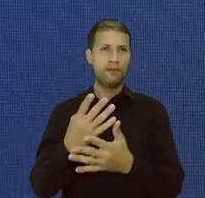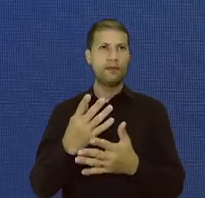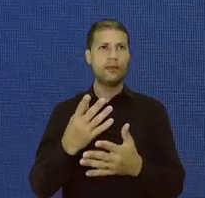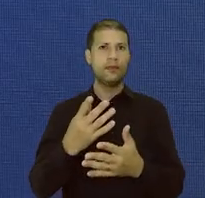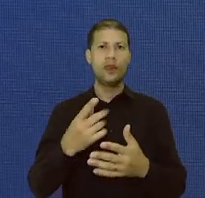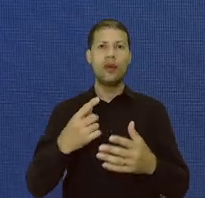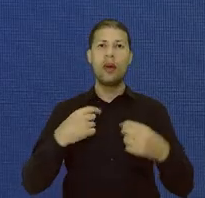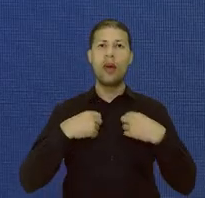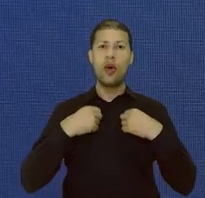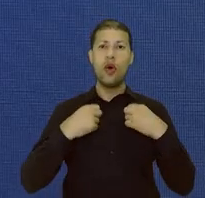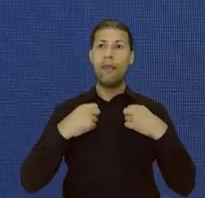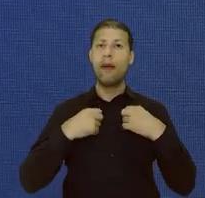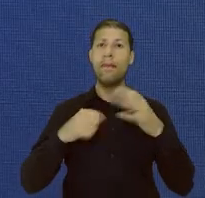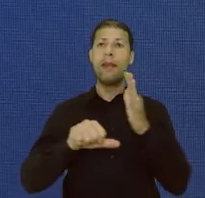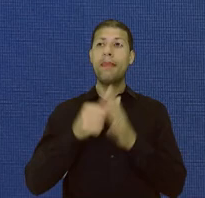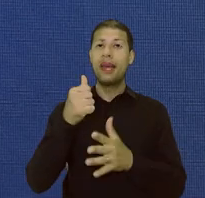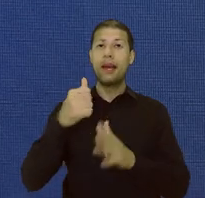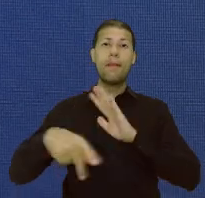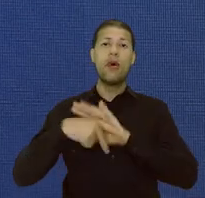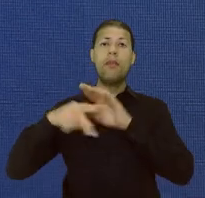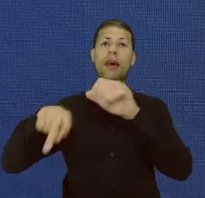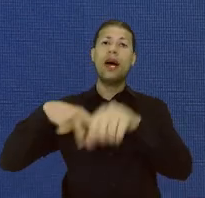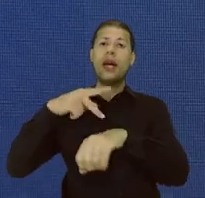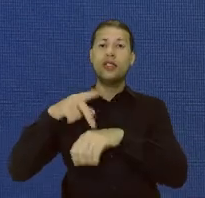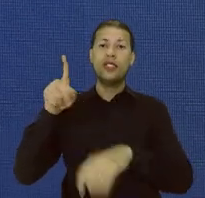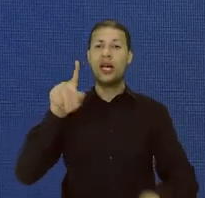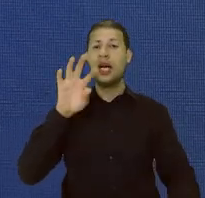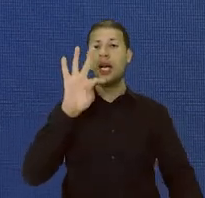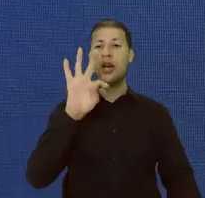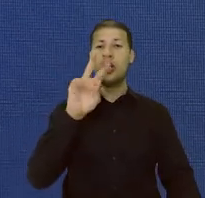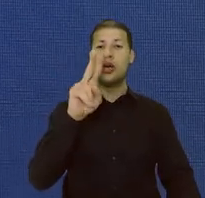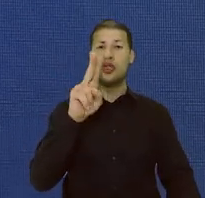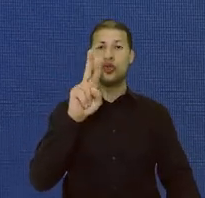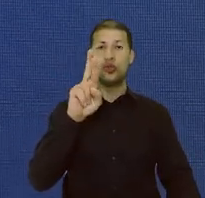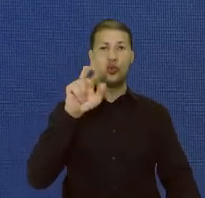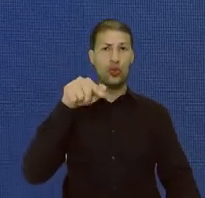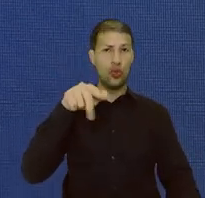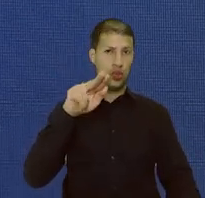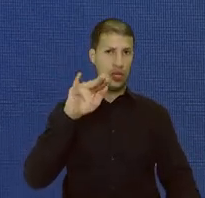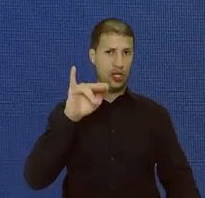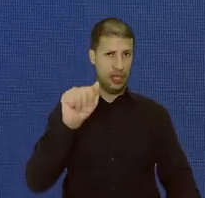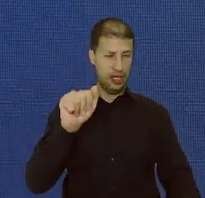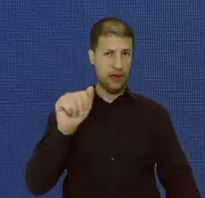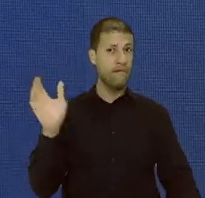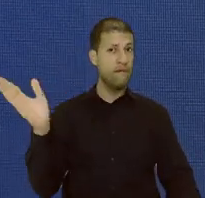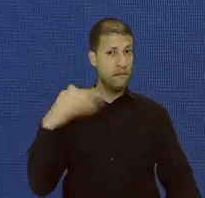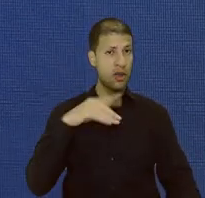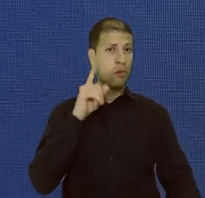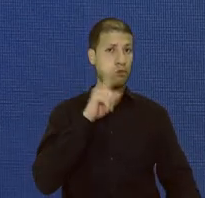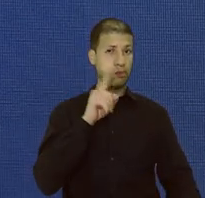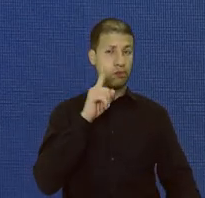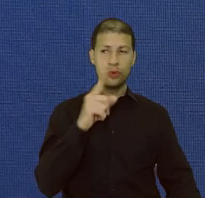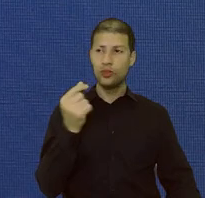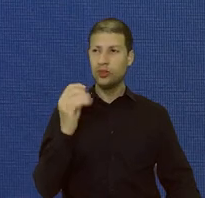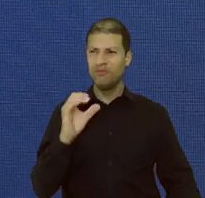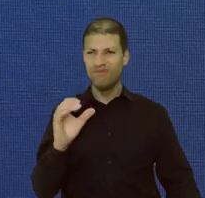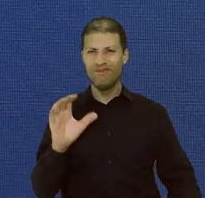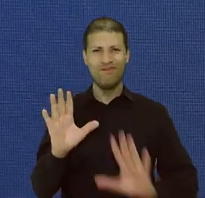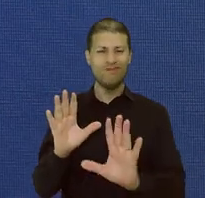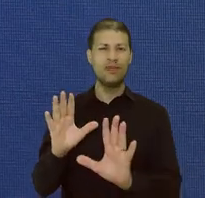tá então veio da nosso estudo todo esse segmentos nos Estados Unidos a gente terminou não investir em uma empresa americana